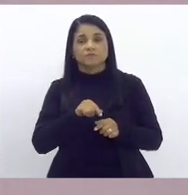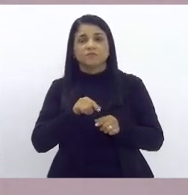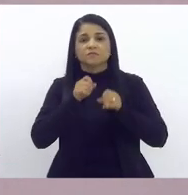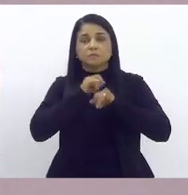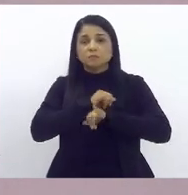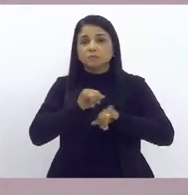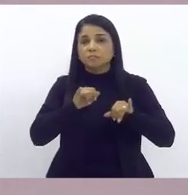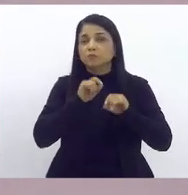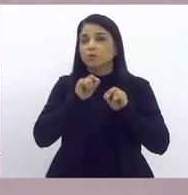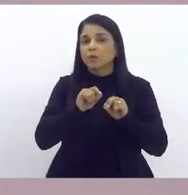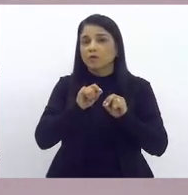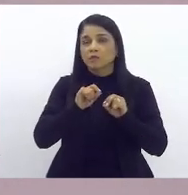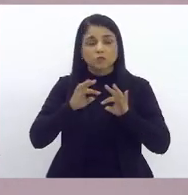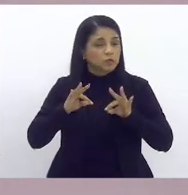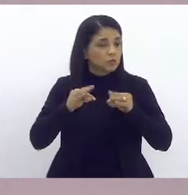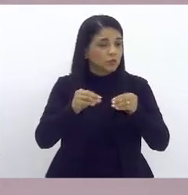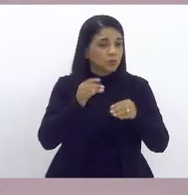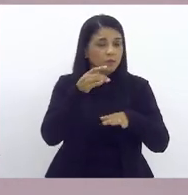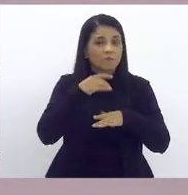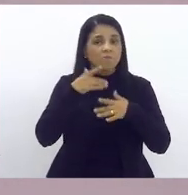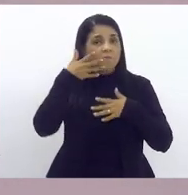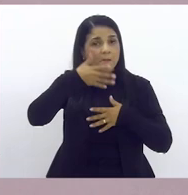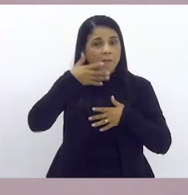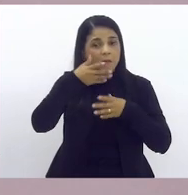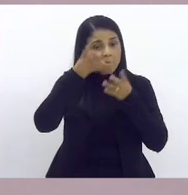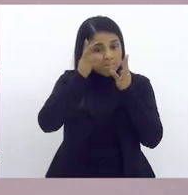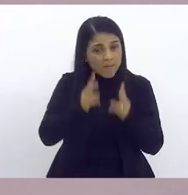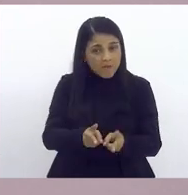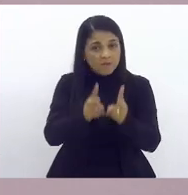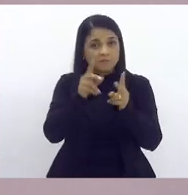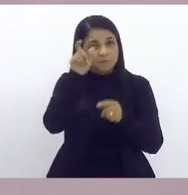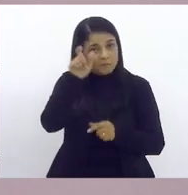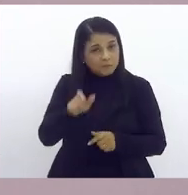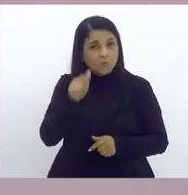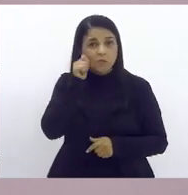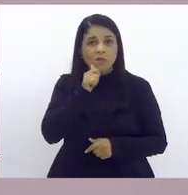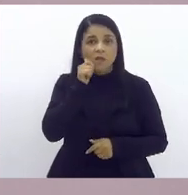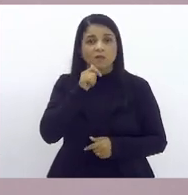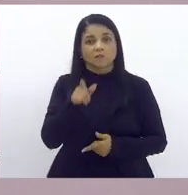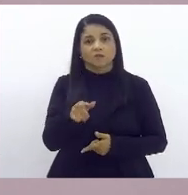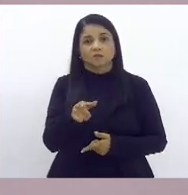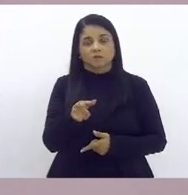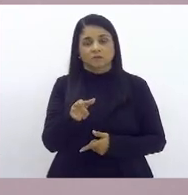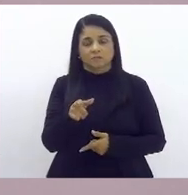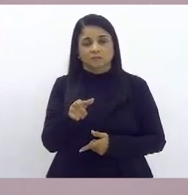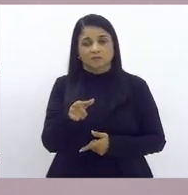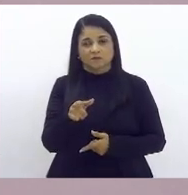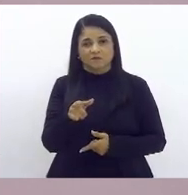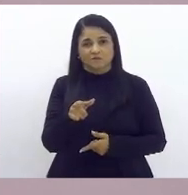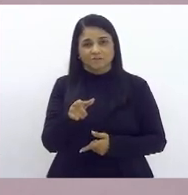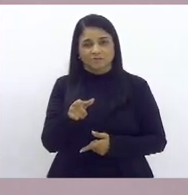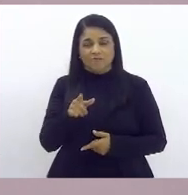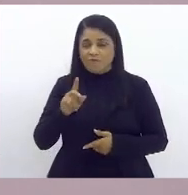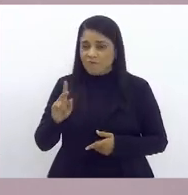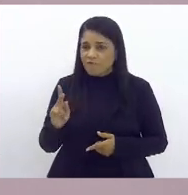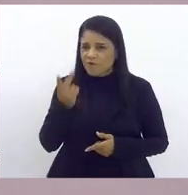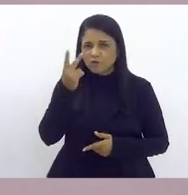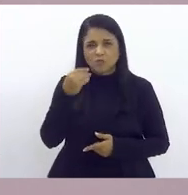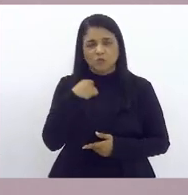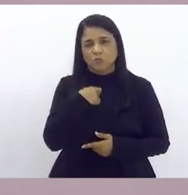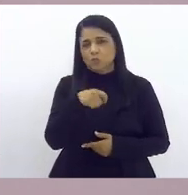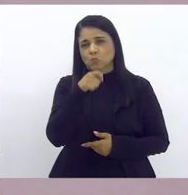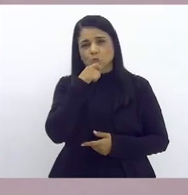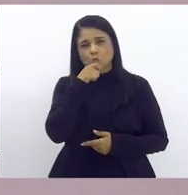o que, que todo mundo afirmou aqui, sobre mulheres. É sobre mulheres, é sobre a nossa desvalorização do